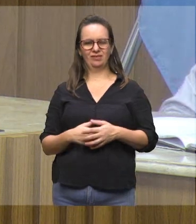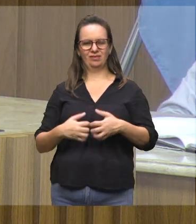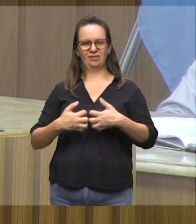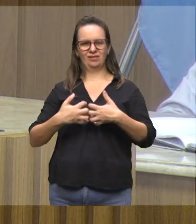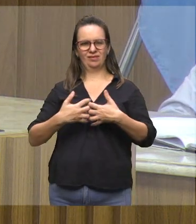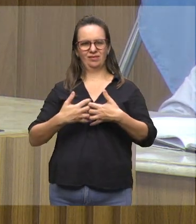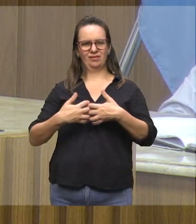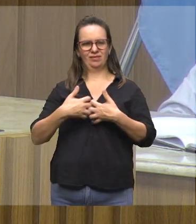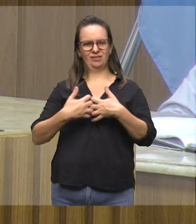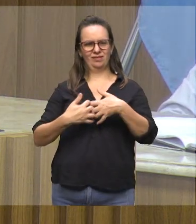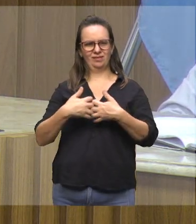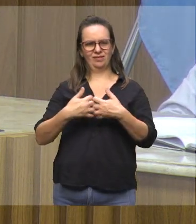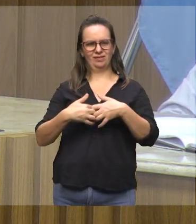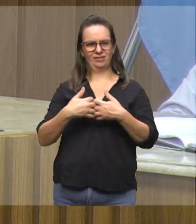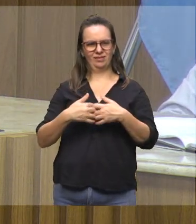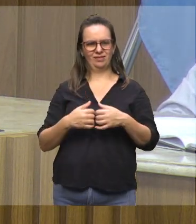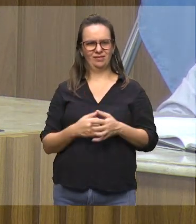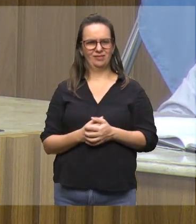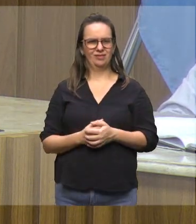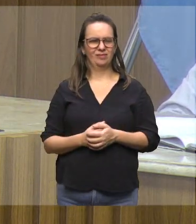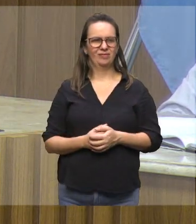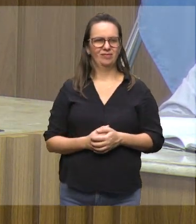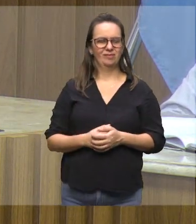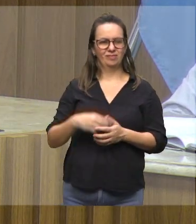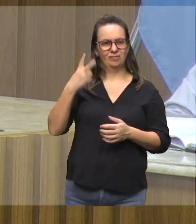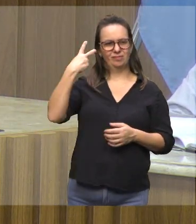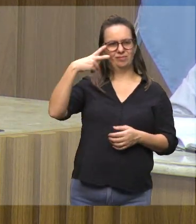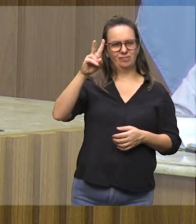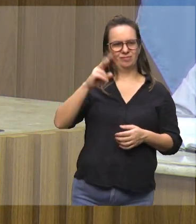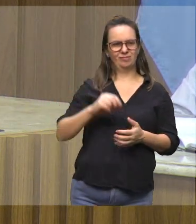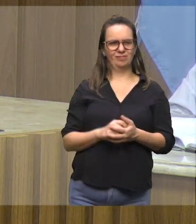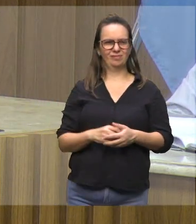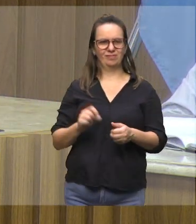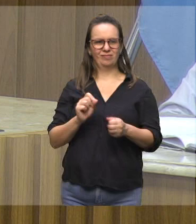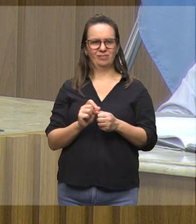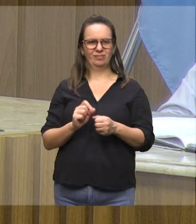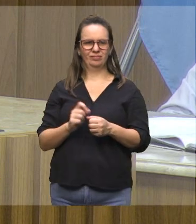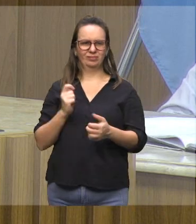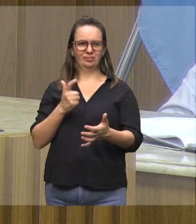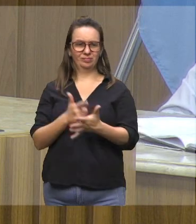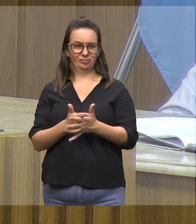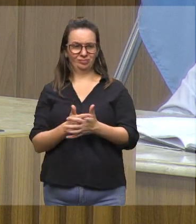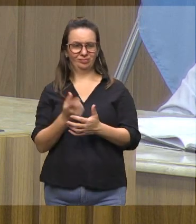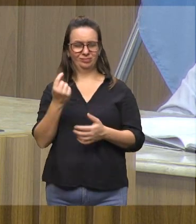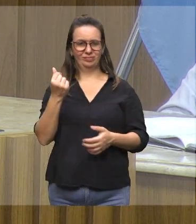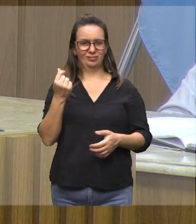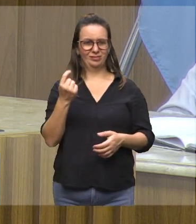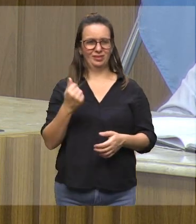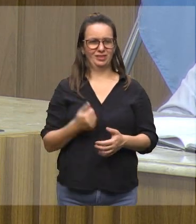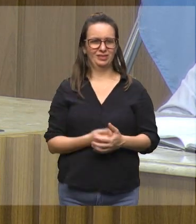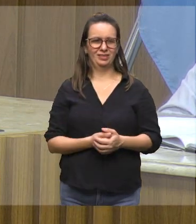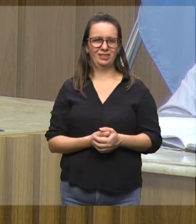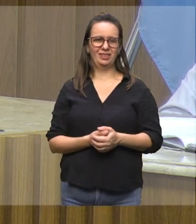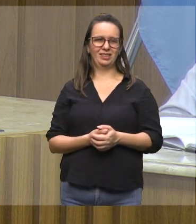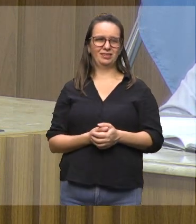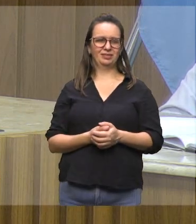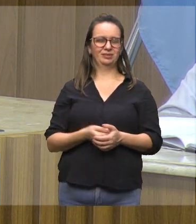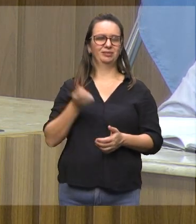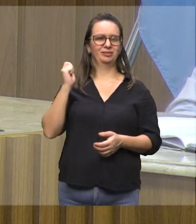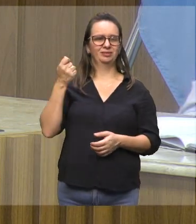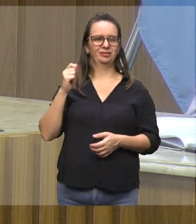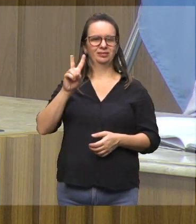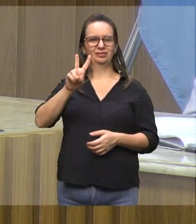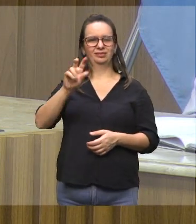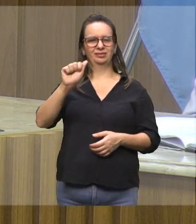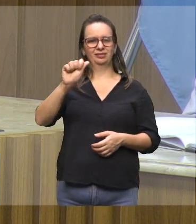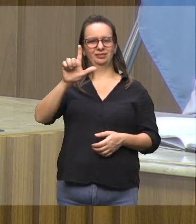ali o bar do evento, para angariar fundos para as ações do Rotary Clube Assis do Vale também, que está com um